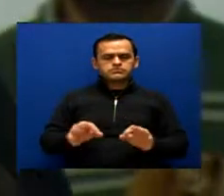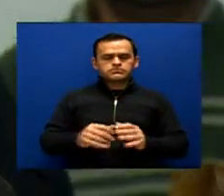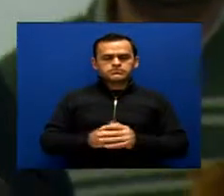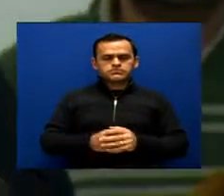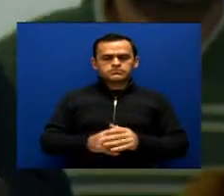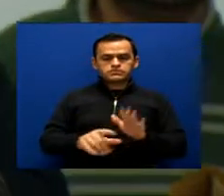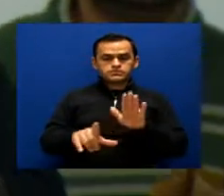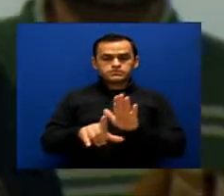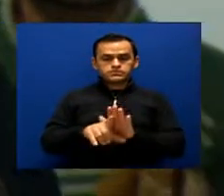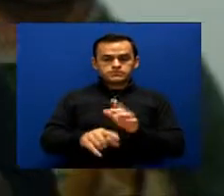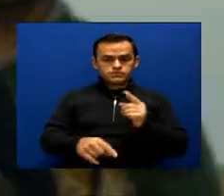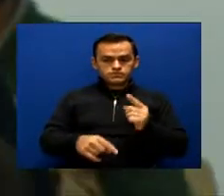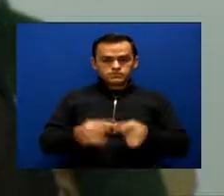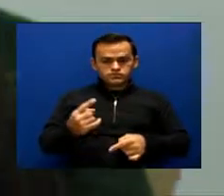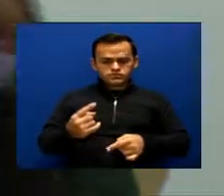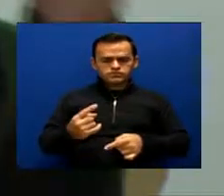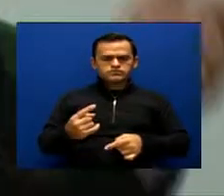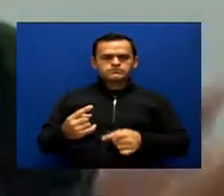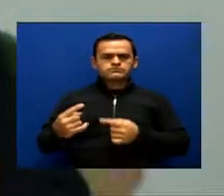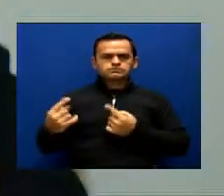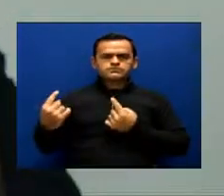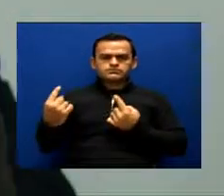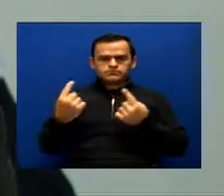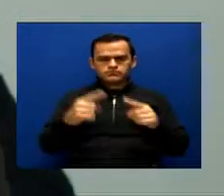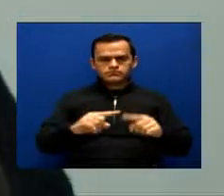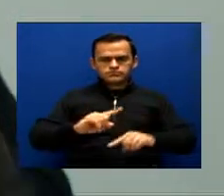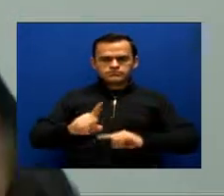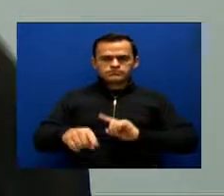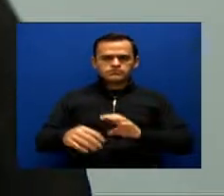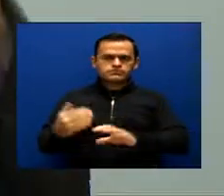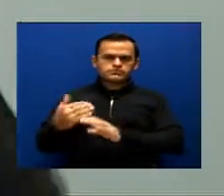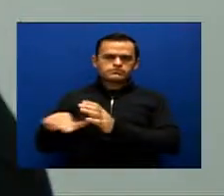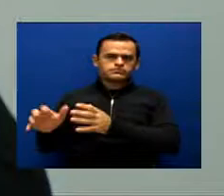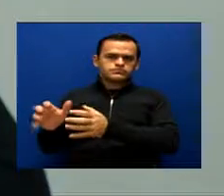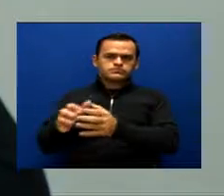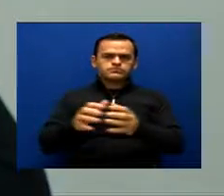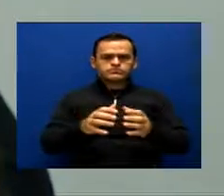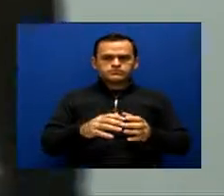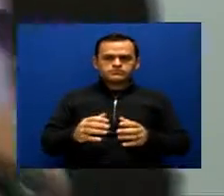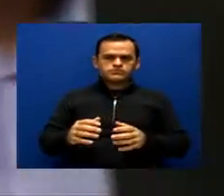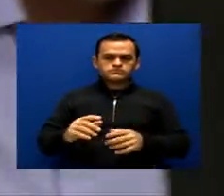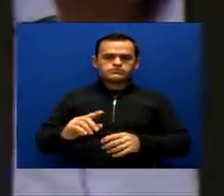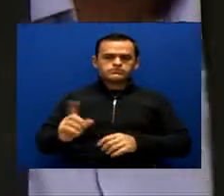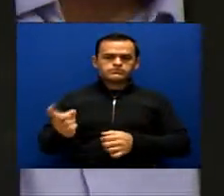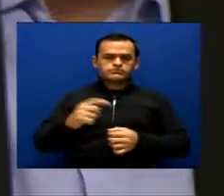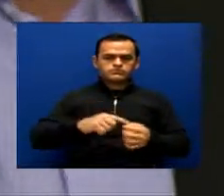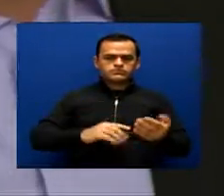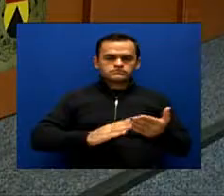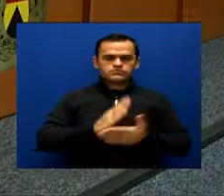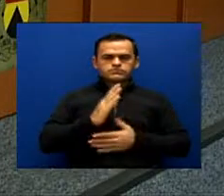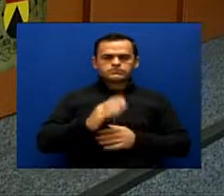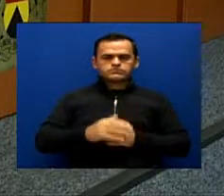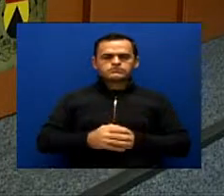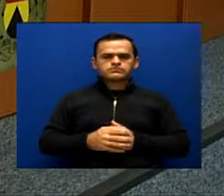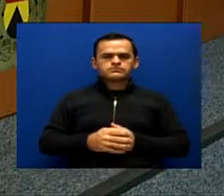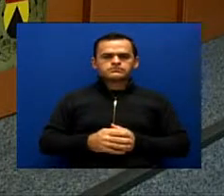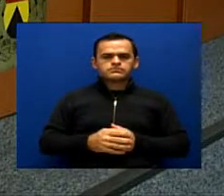vamos quebrar a inconstitucionalidade para que vá para as outras comissões e aprovaremos no momento oportuno.